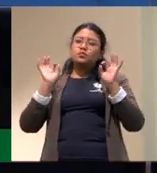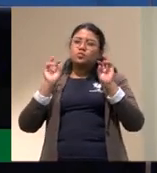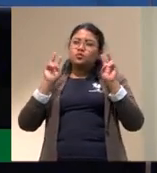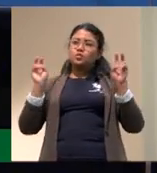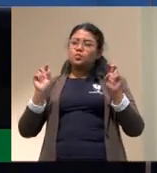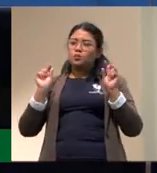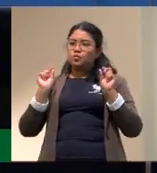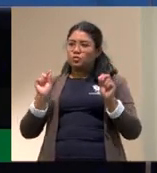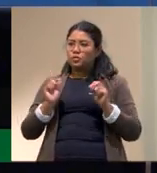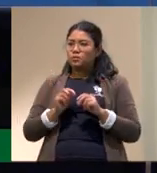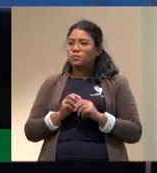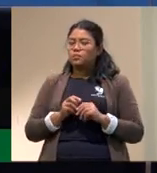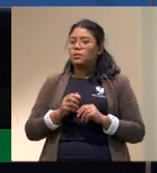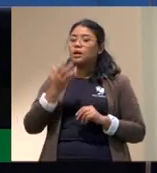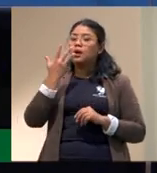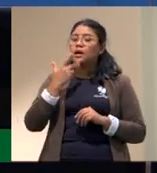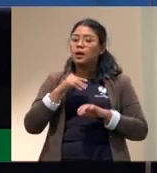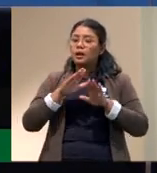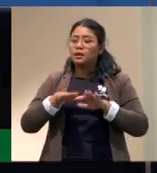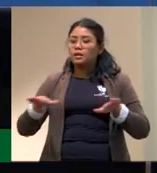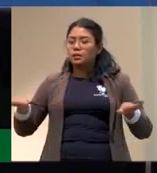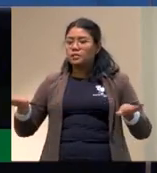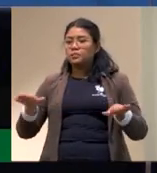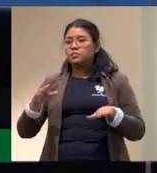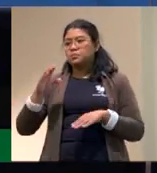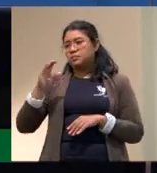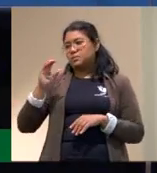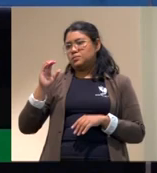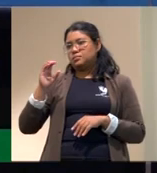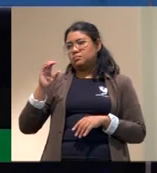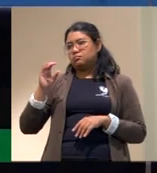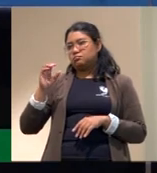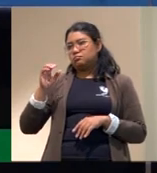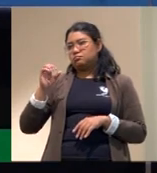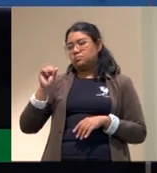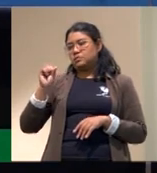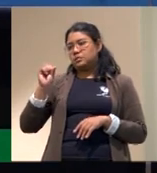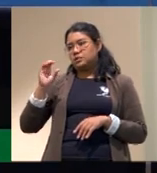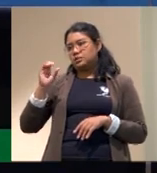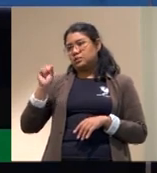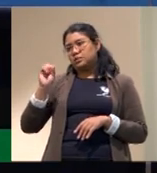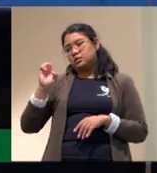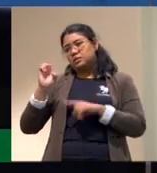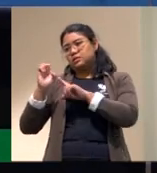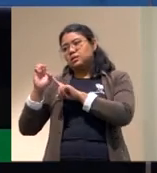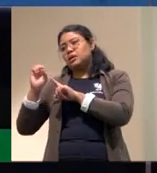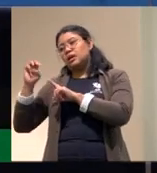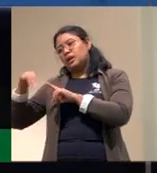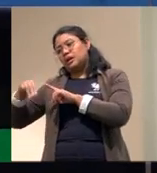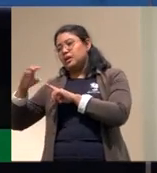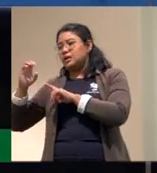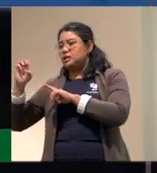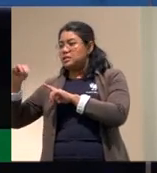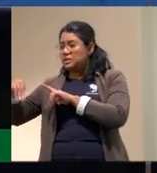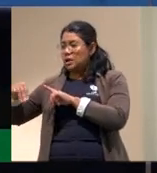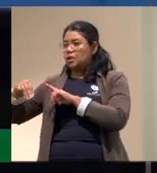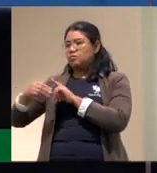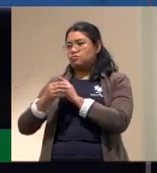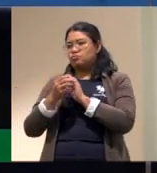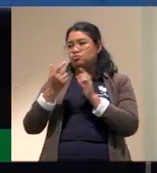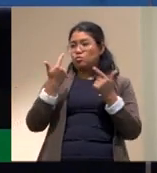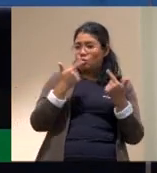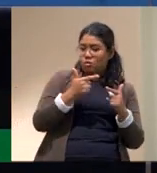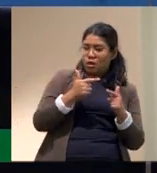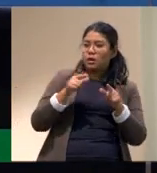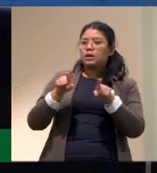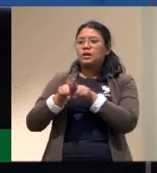essa ideia de que a criança é feita de 100, né? E de 100 formas também. Né? E eu acho que, a